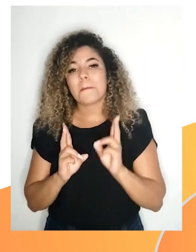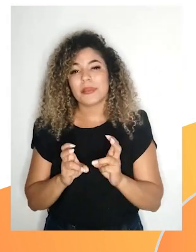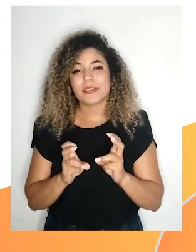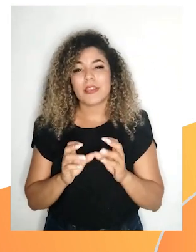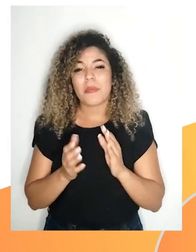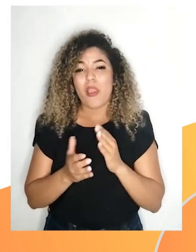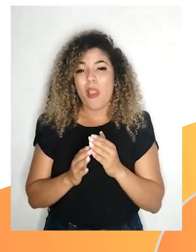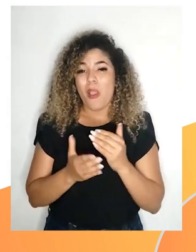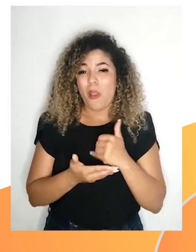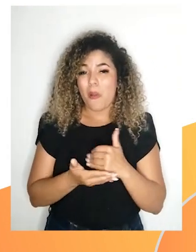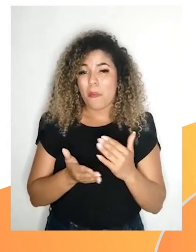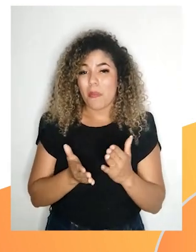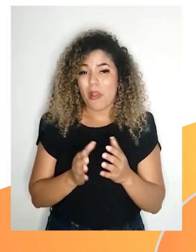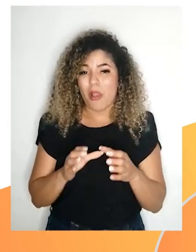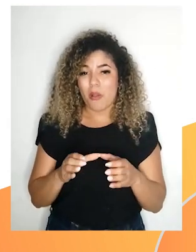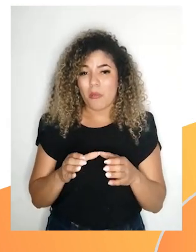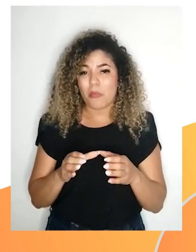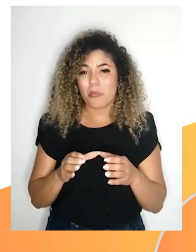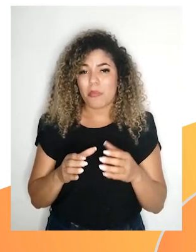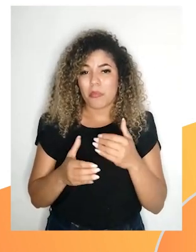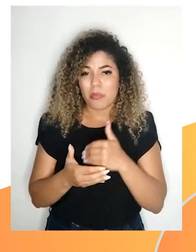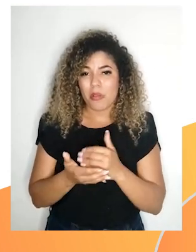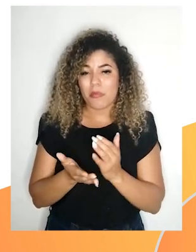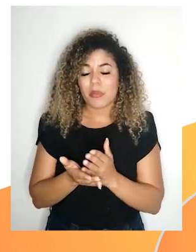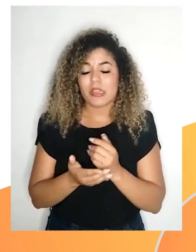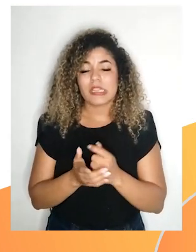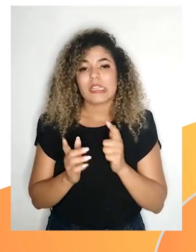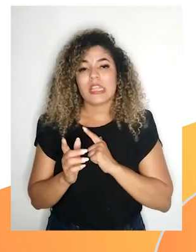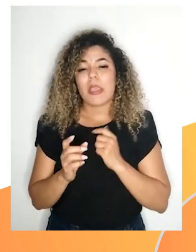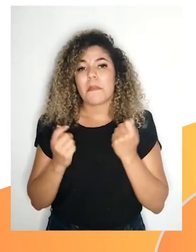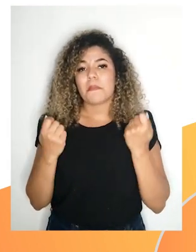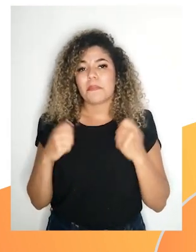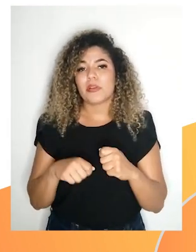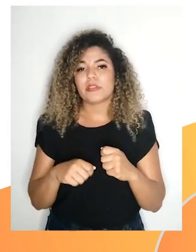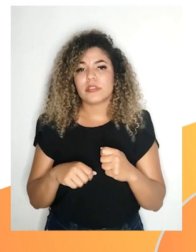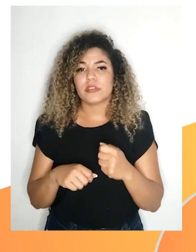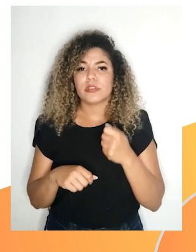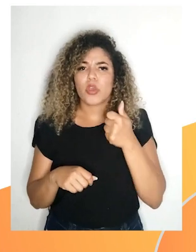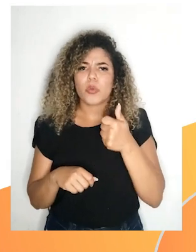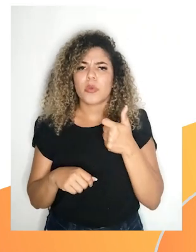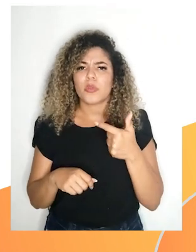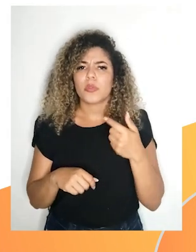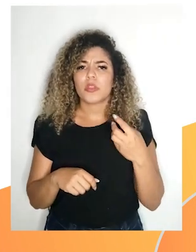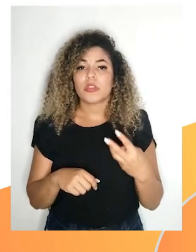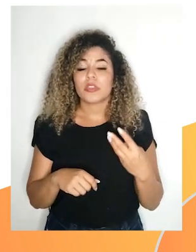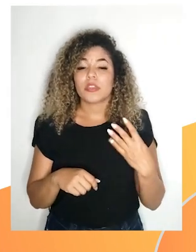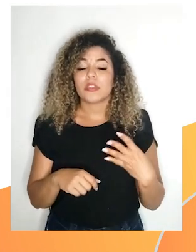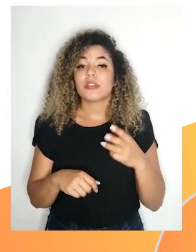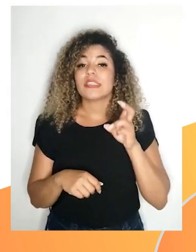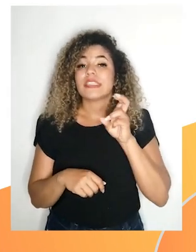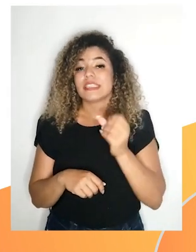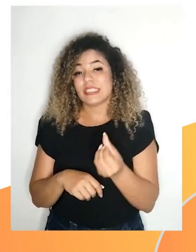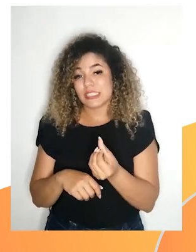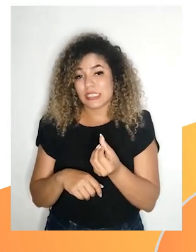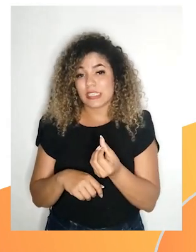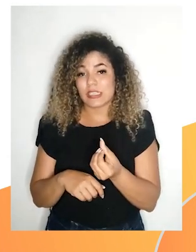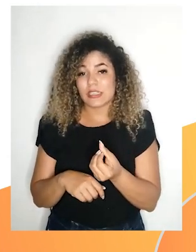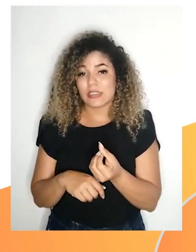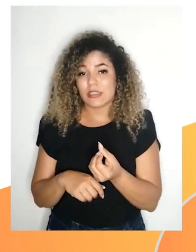para bolo temos aqui as possibilidades, ó, 1, 2, 3, 4, 5,